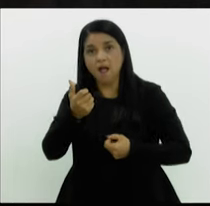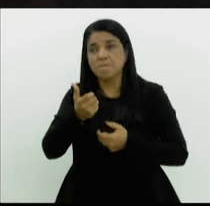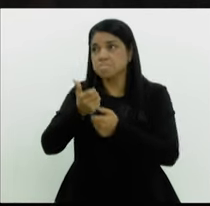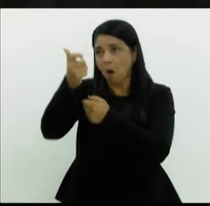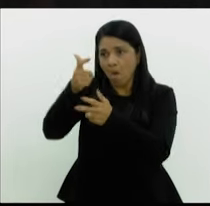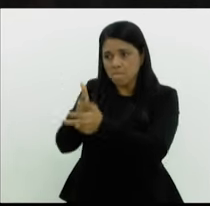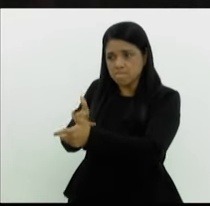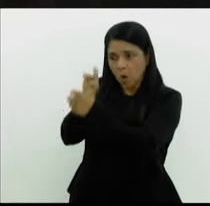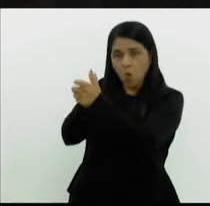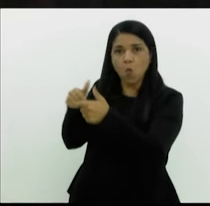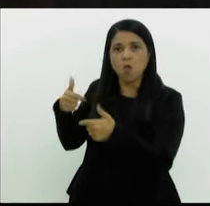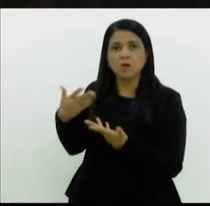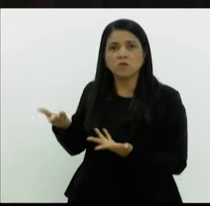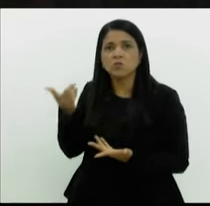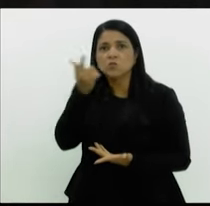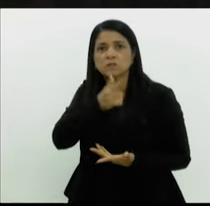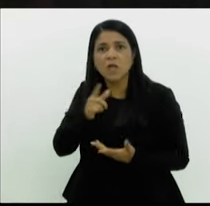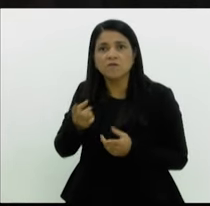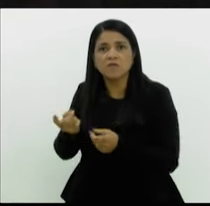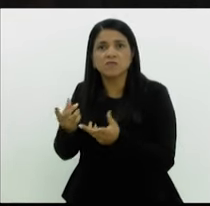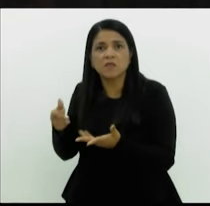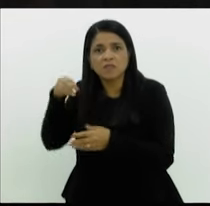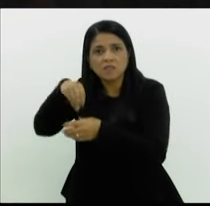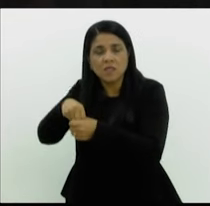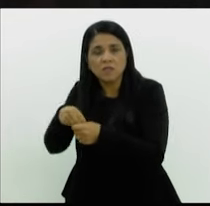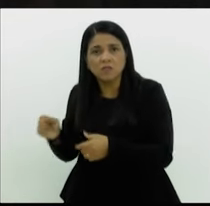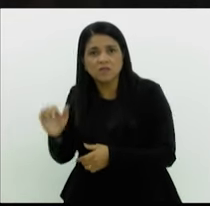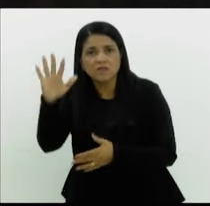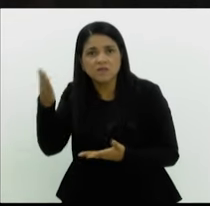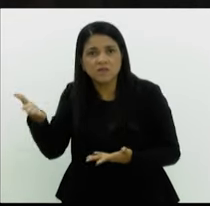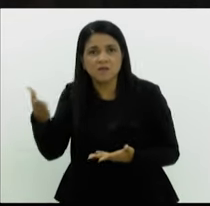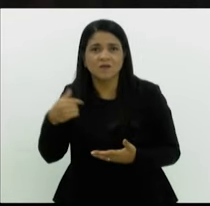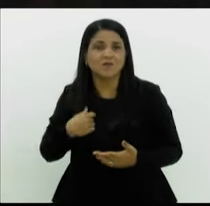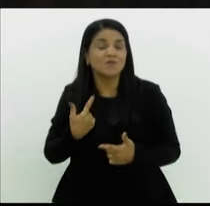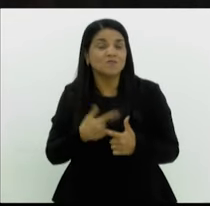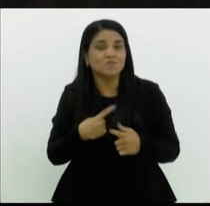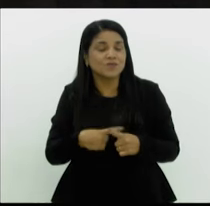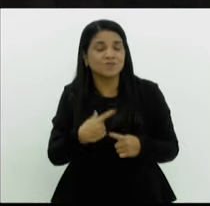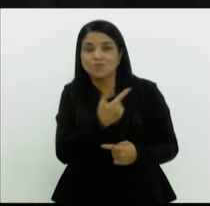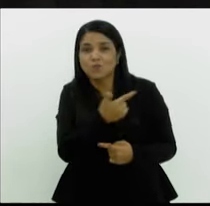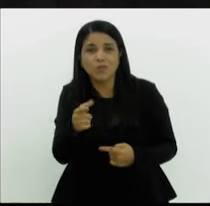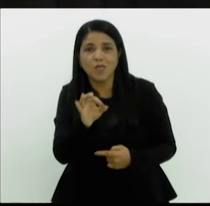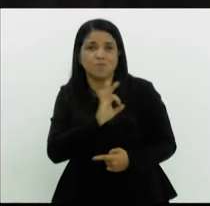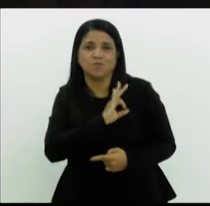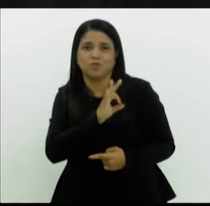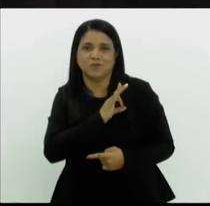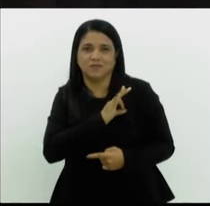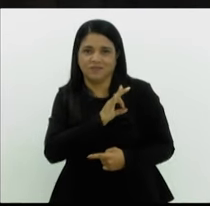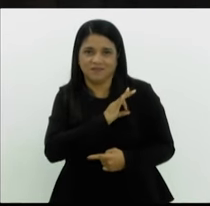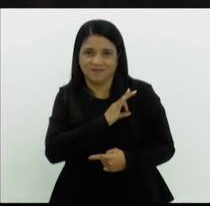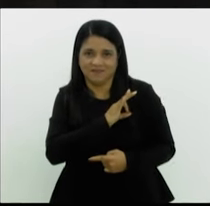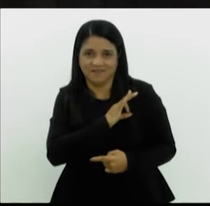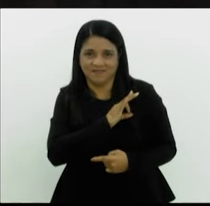aqui? Porque não tem política de inteligência. Porque a arma não cai do céu.